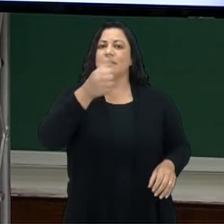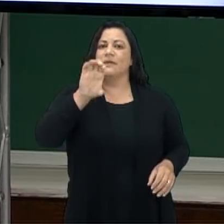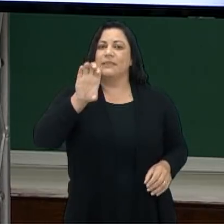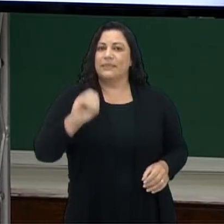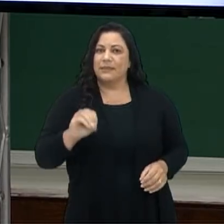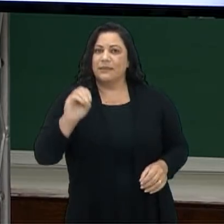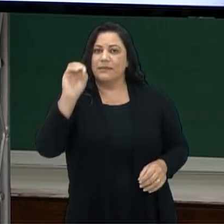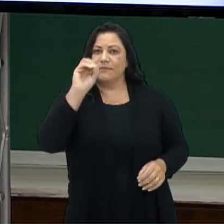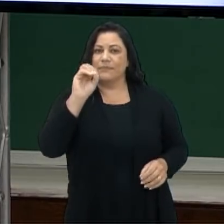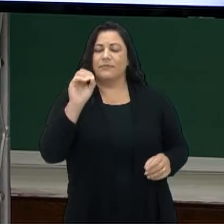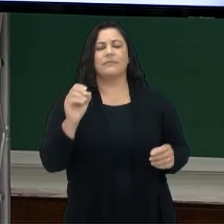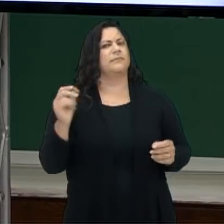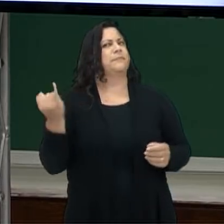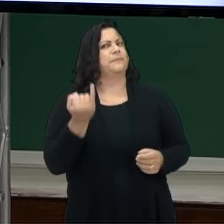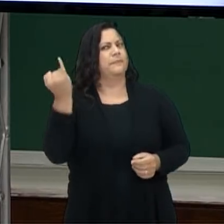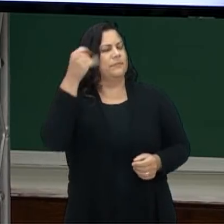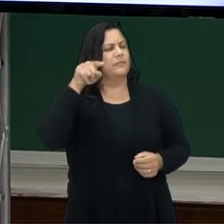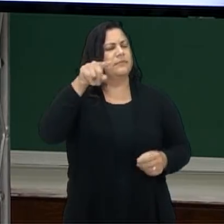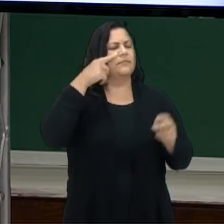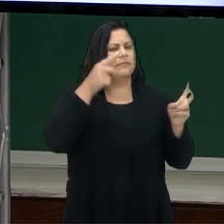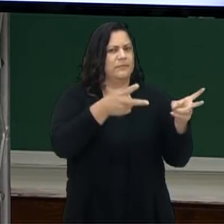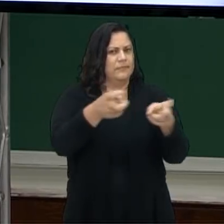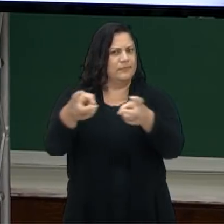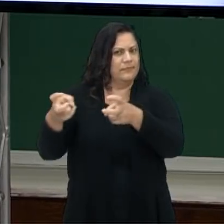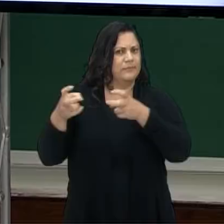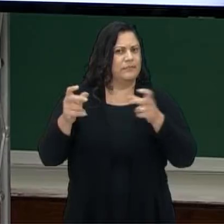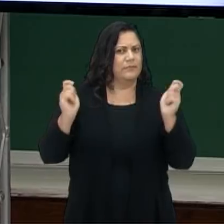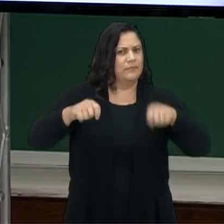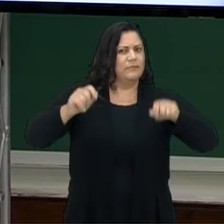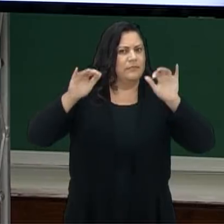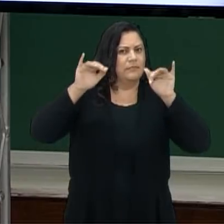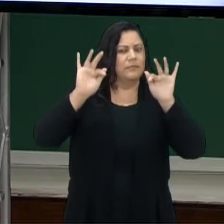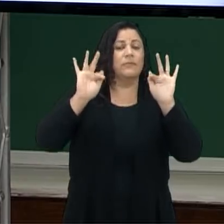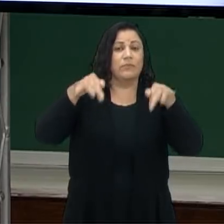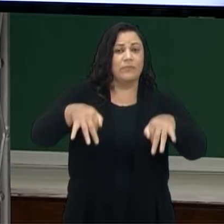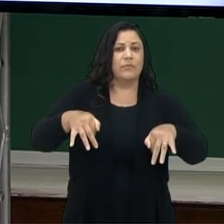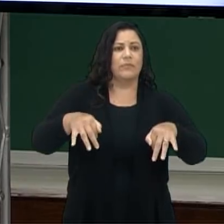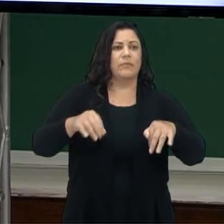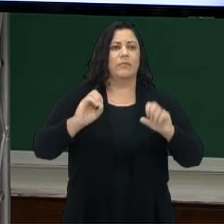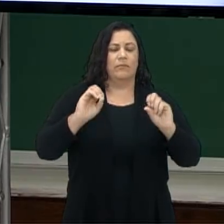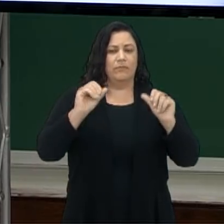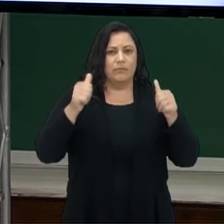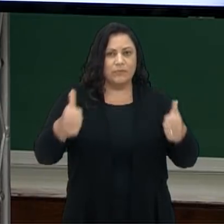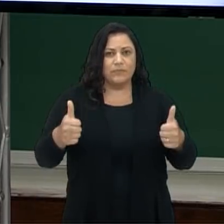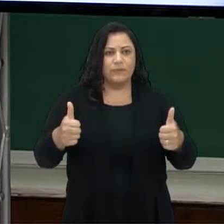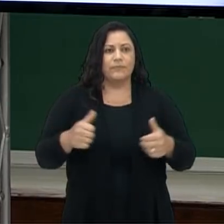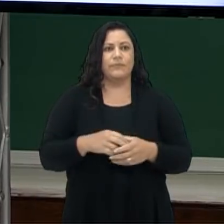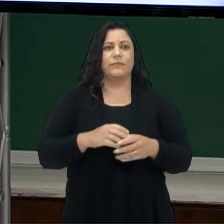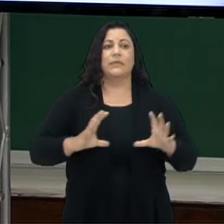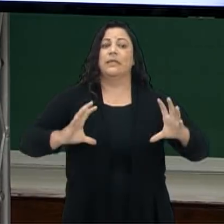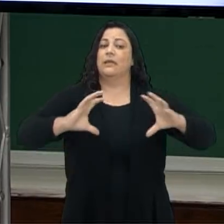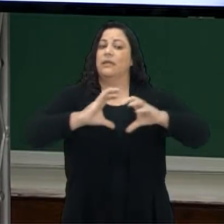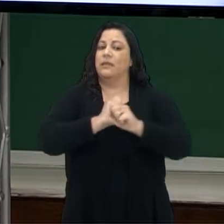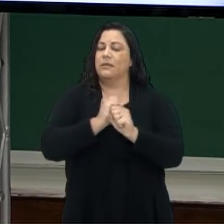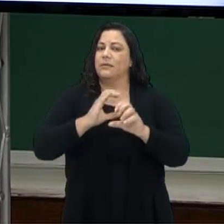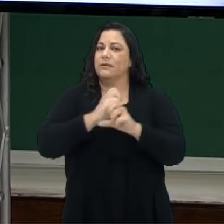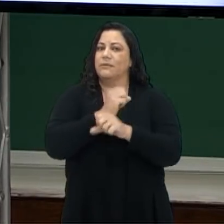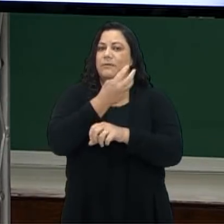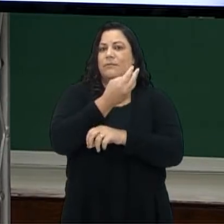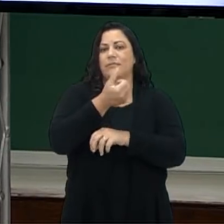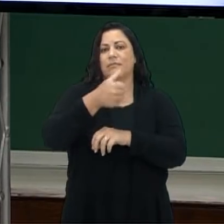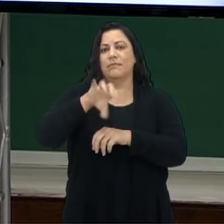É importante que você faça essa verificação no final, porque tem que fechar bonitinho, todos os ângulos ali tem que dar 360